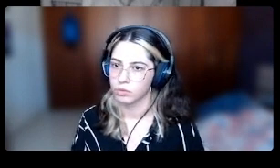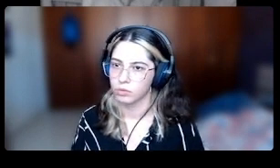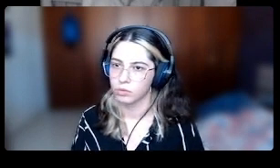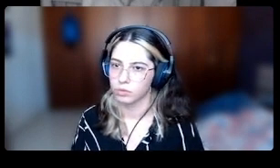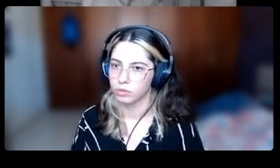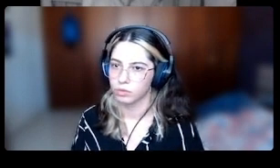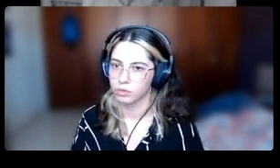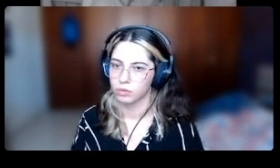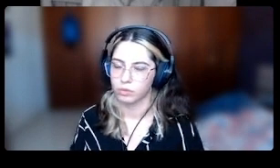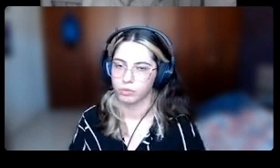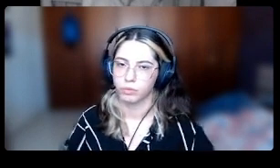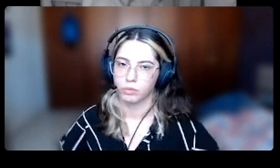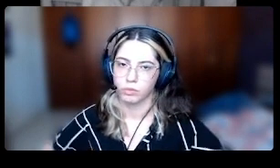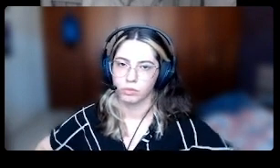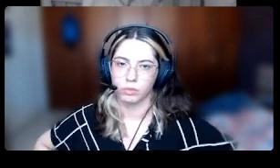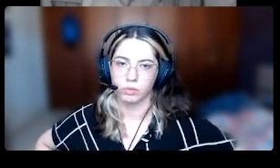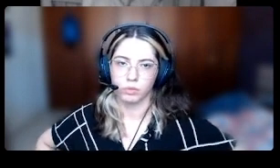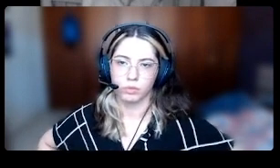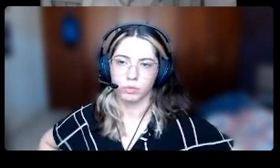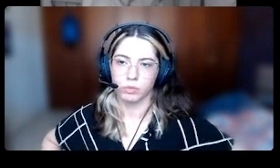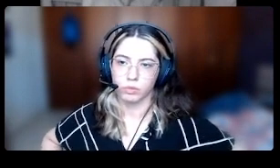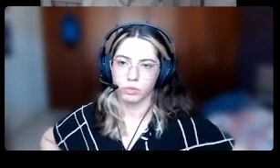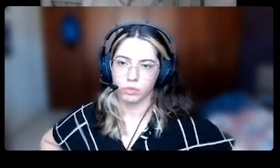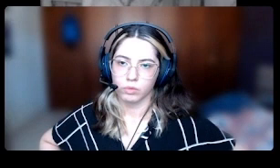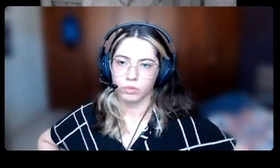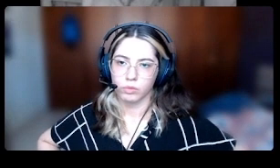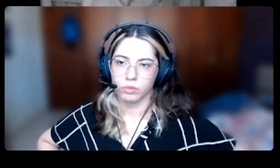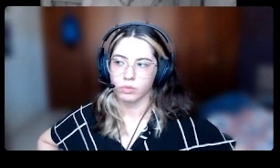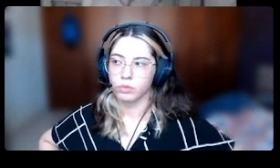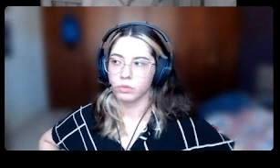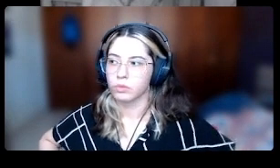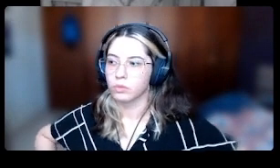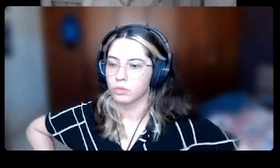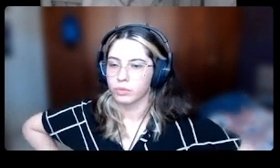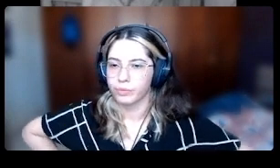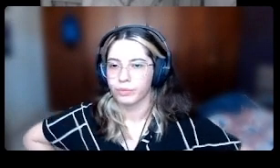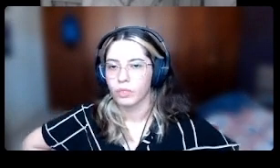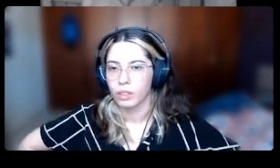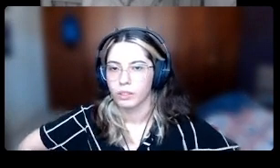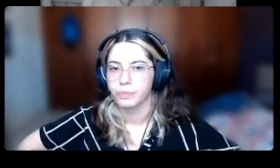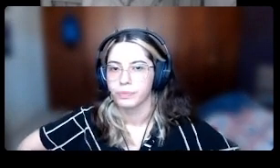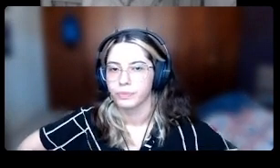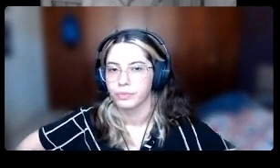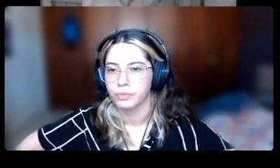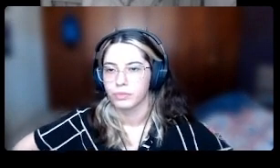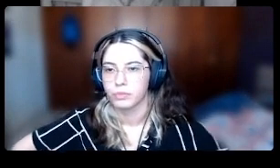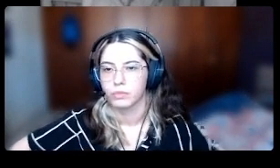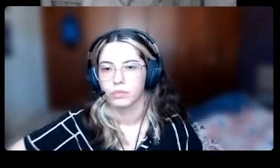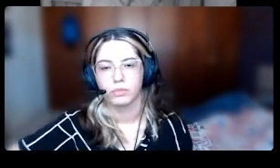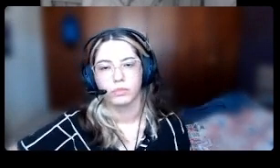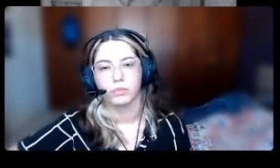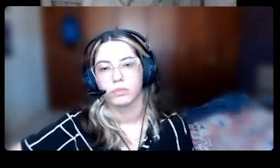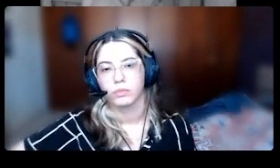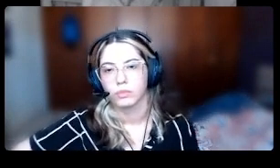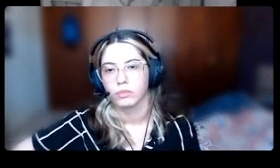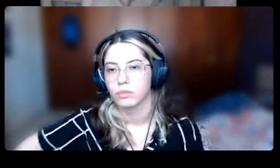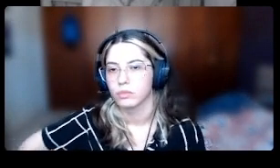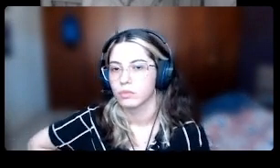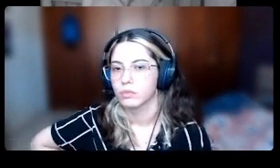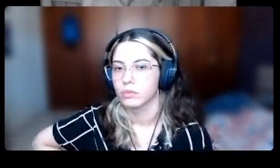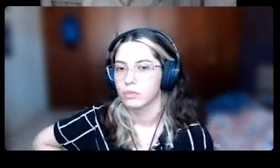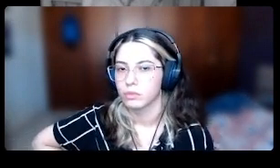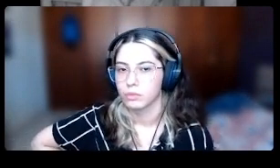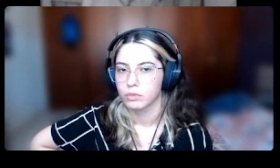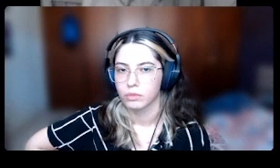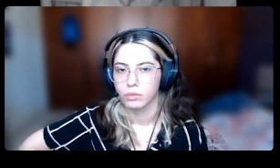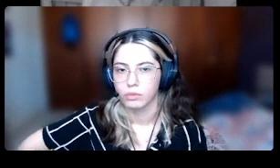O teste de resistência à flexão foi realizado em ambos os artigos e foi constatado que ele teve